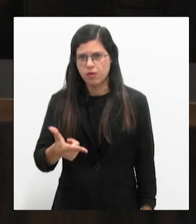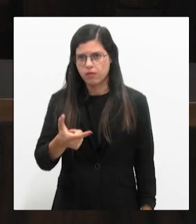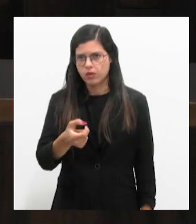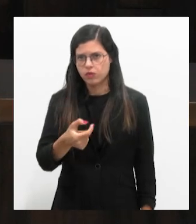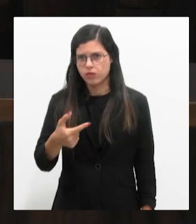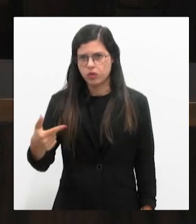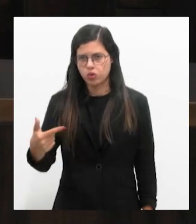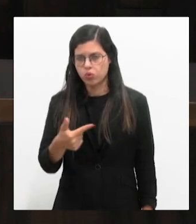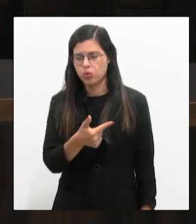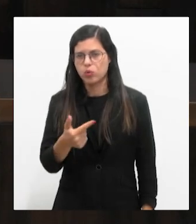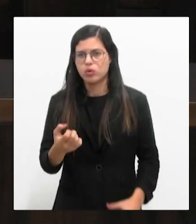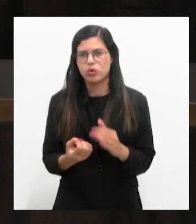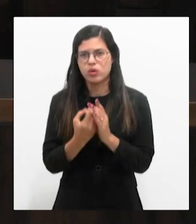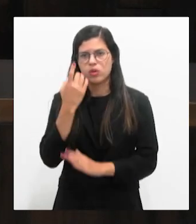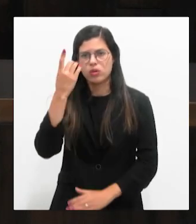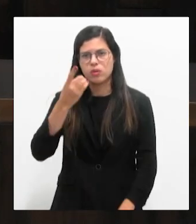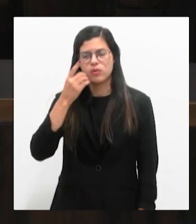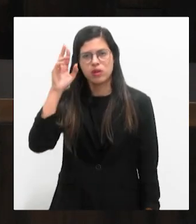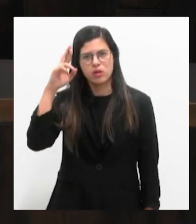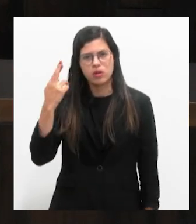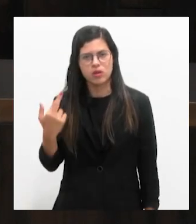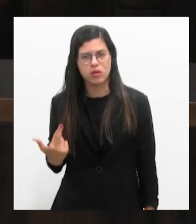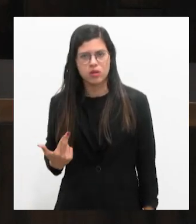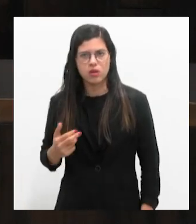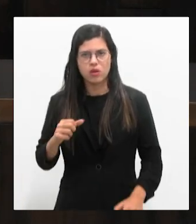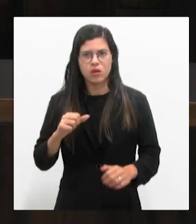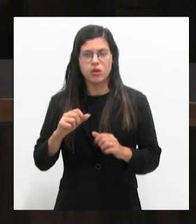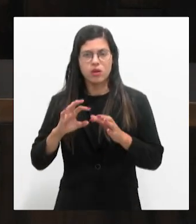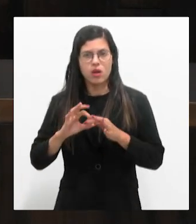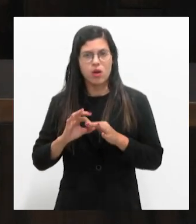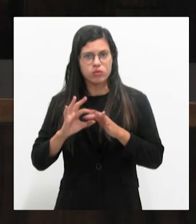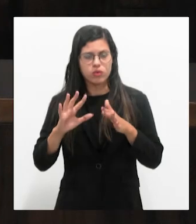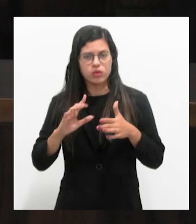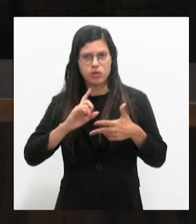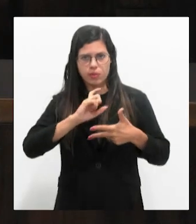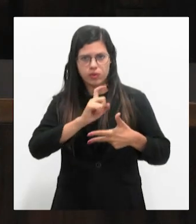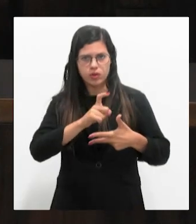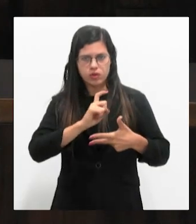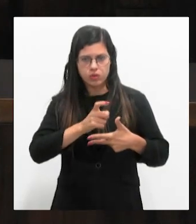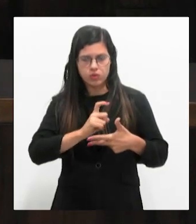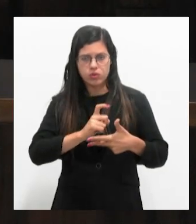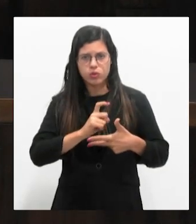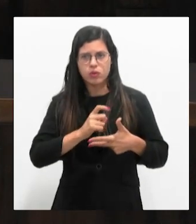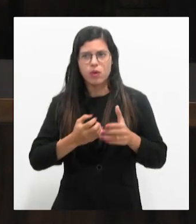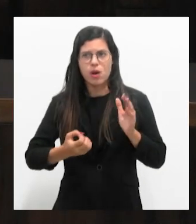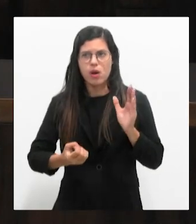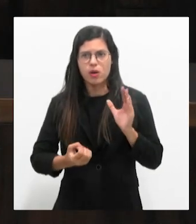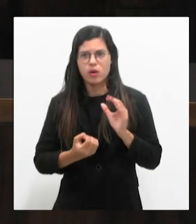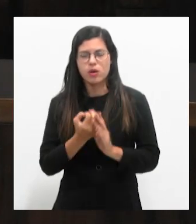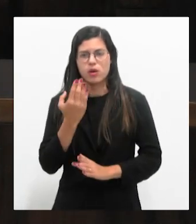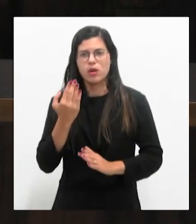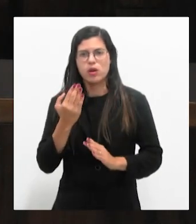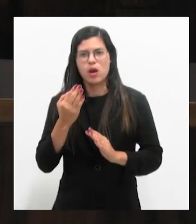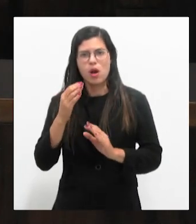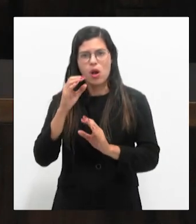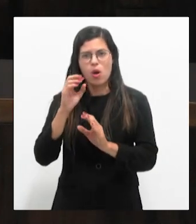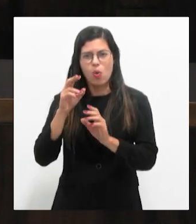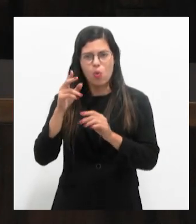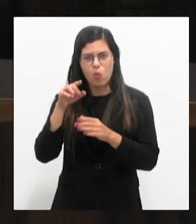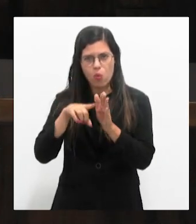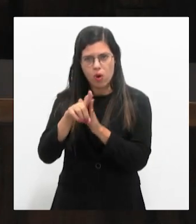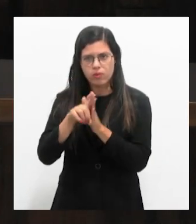5957-A/2022, de autoria da deputada Renata Souza, que autoriza o Poder Executivo a criar o Observatório da